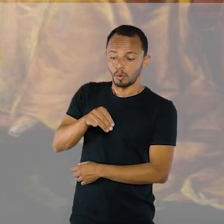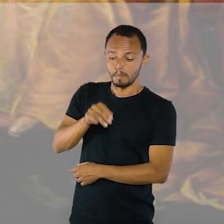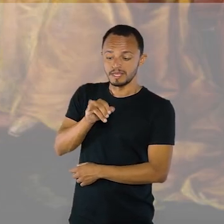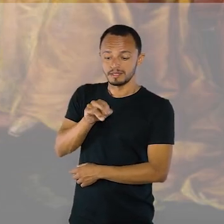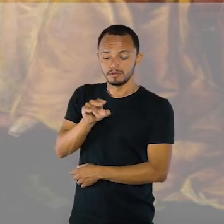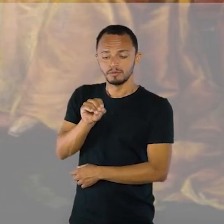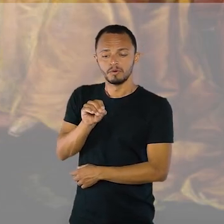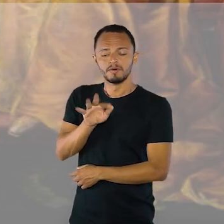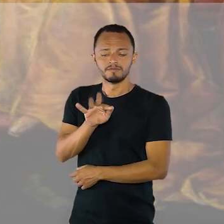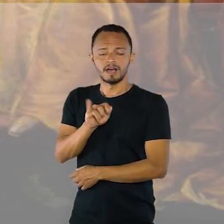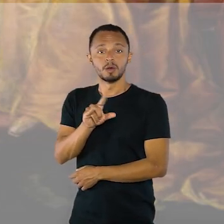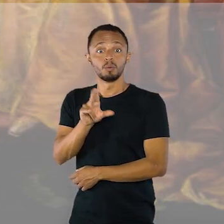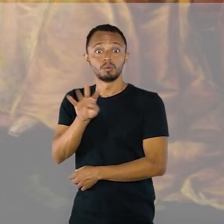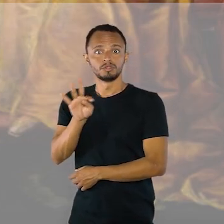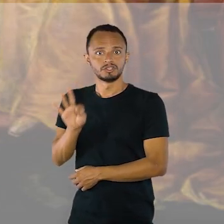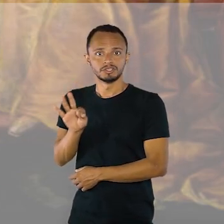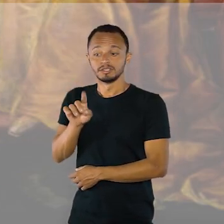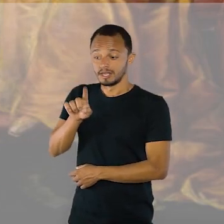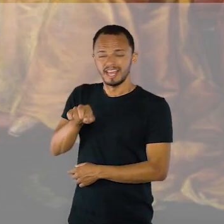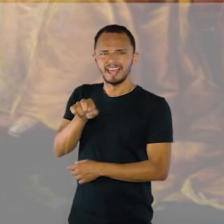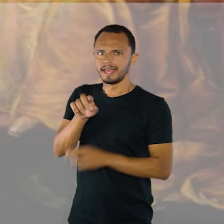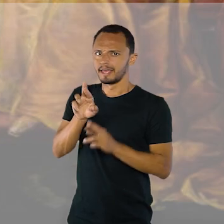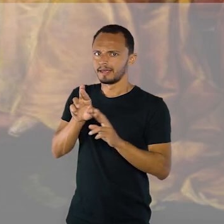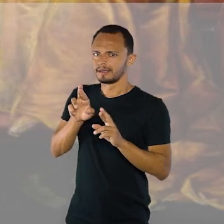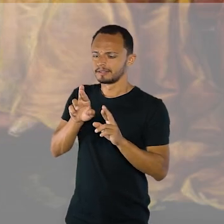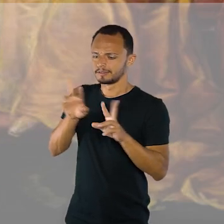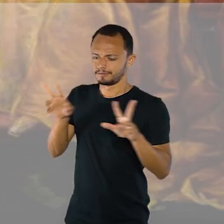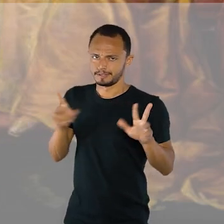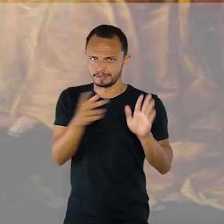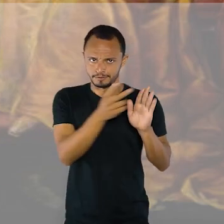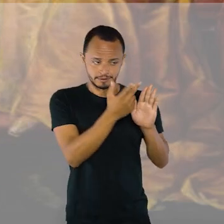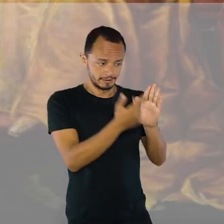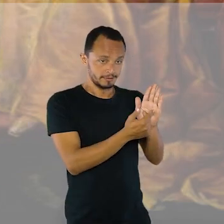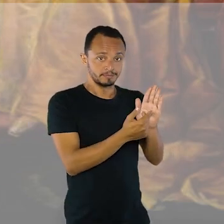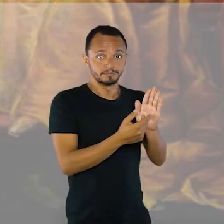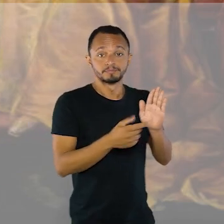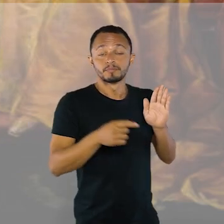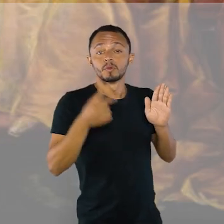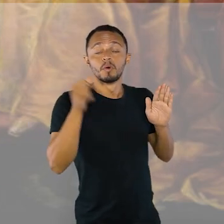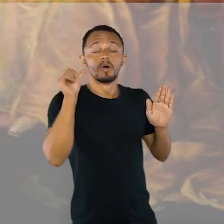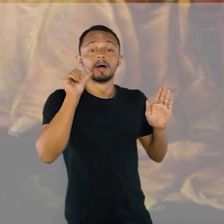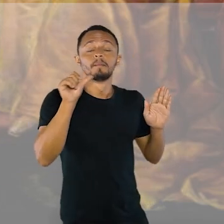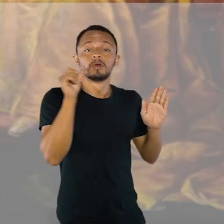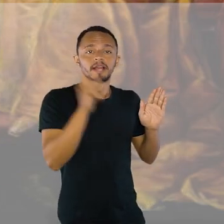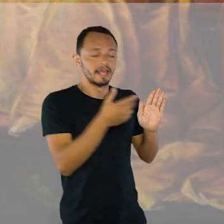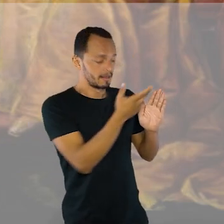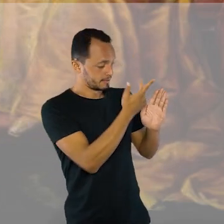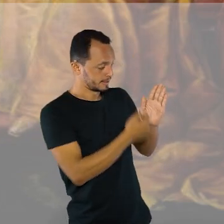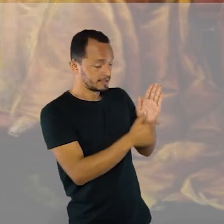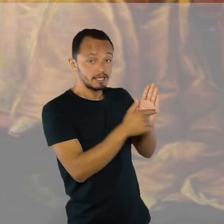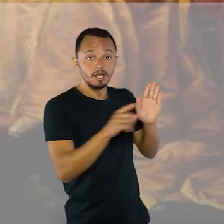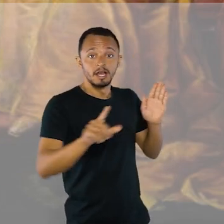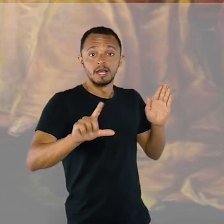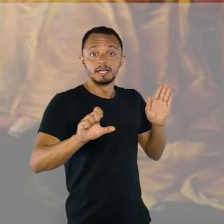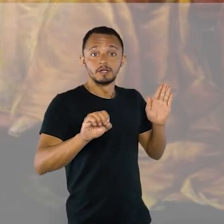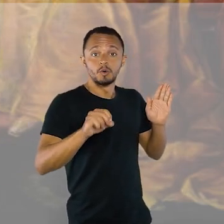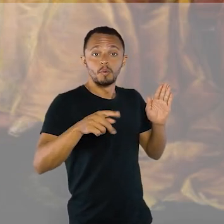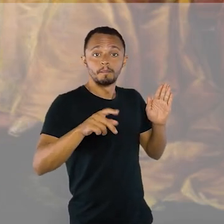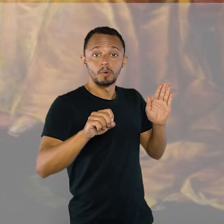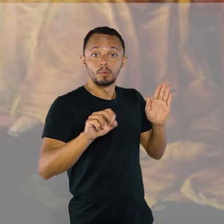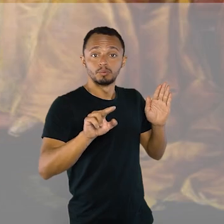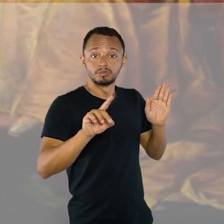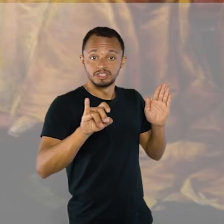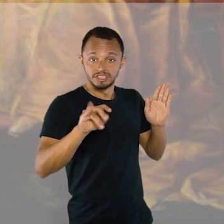numa contramão daquilo proposto para a Georgina, né? Aqui a memória da Leopoldina, enquanto, né, aquilo que era chamada de paladina